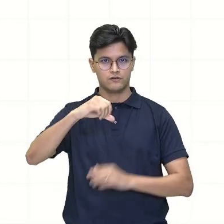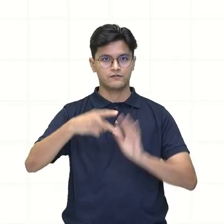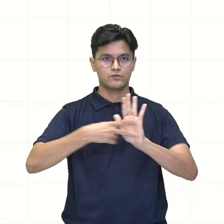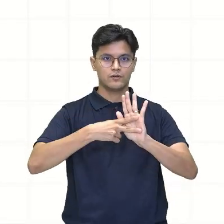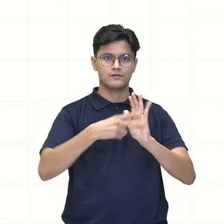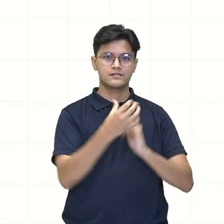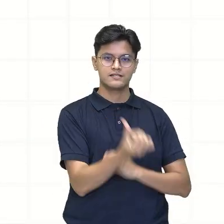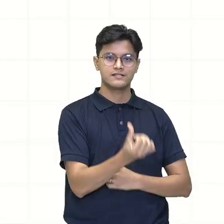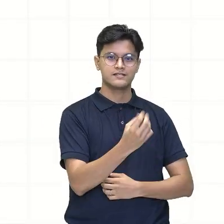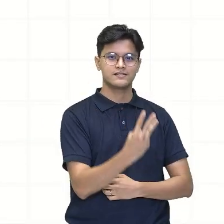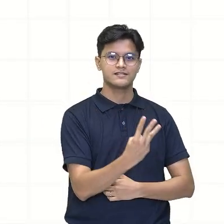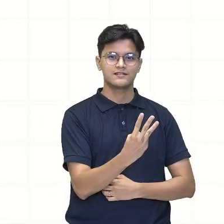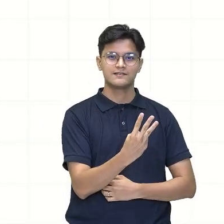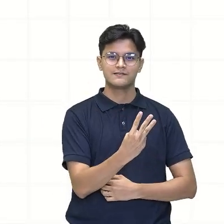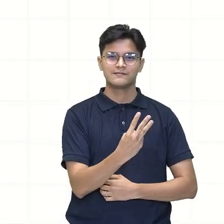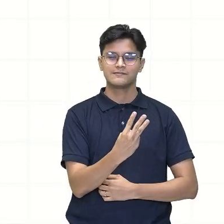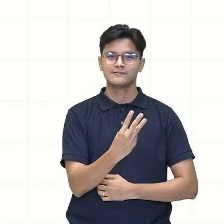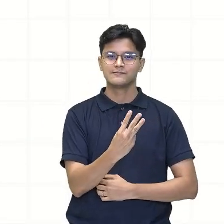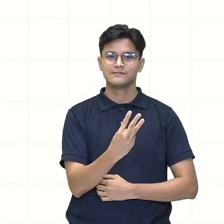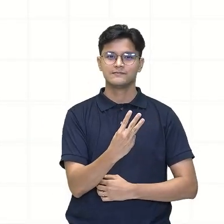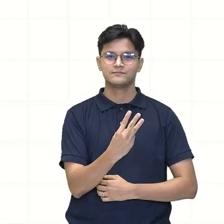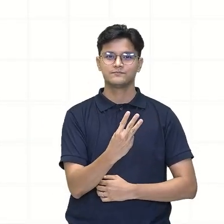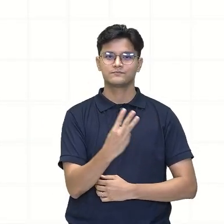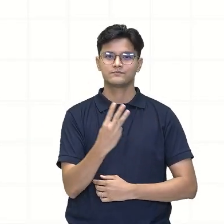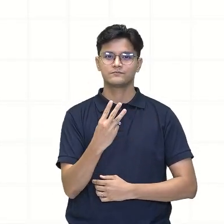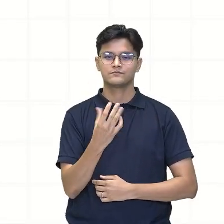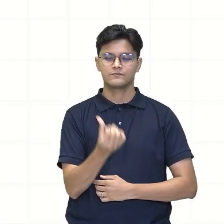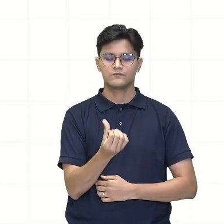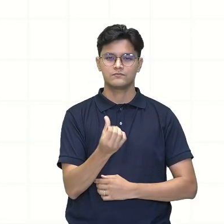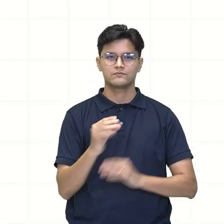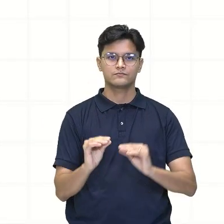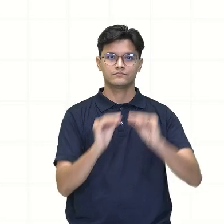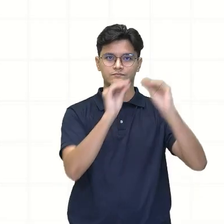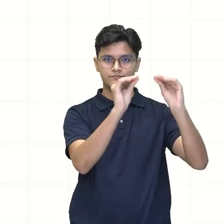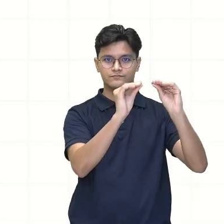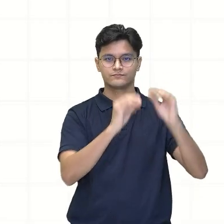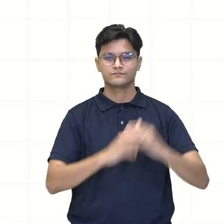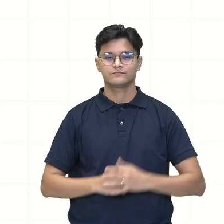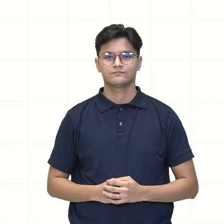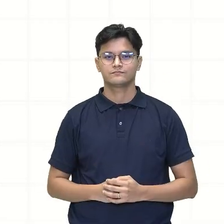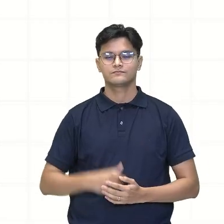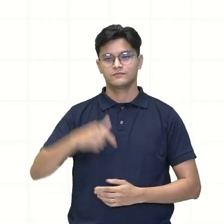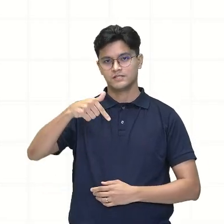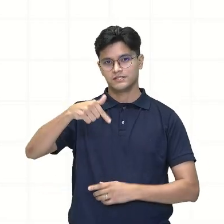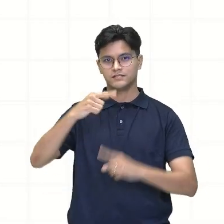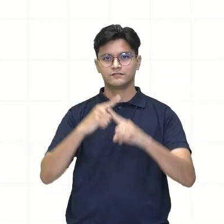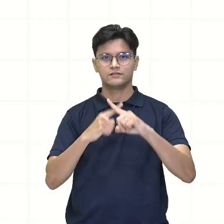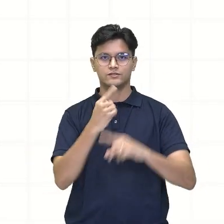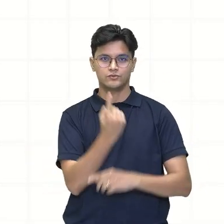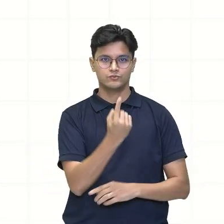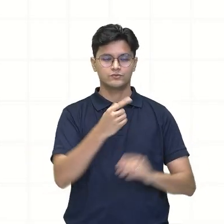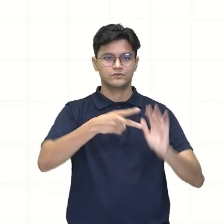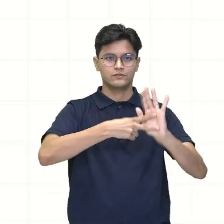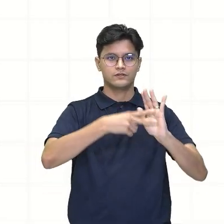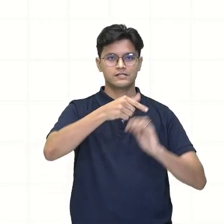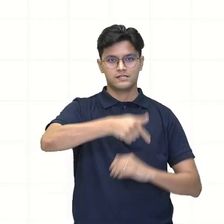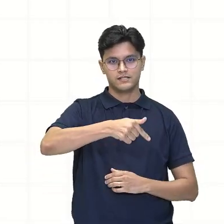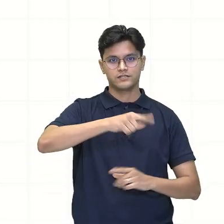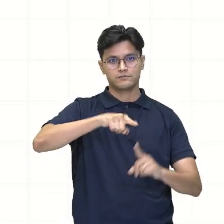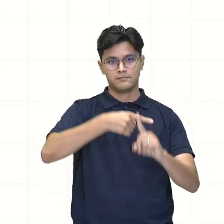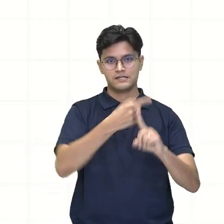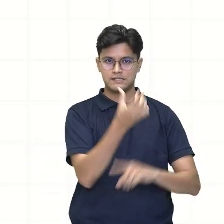63. Vão 6. 7 vezes 1, 7. Com mais 6,